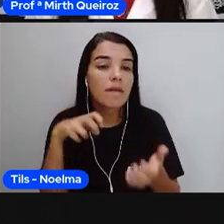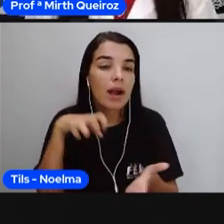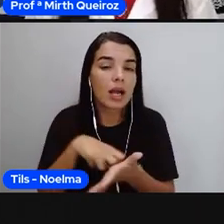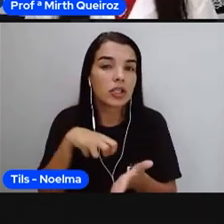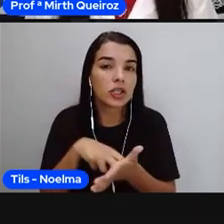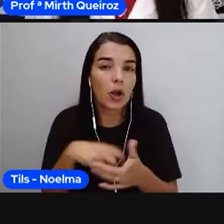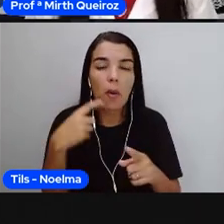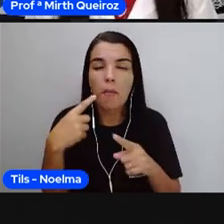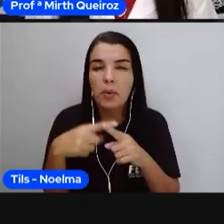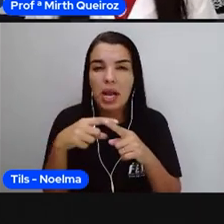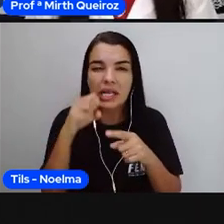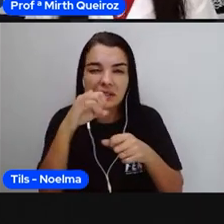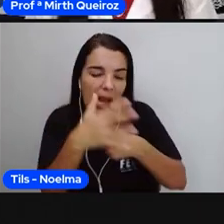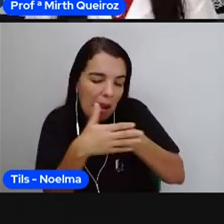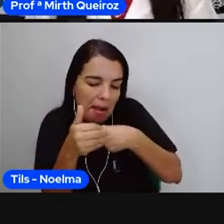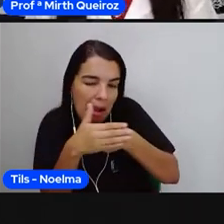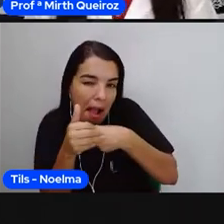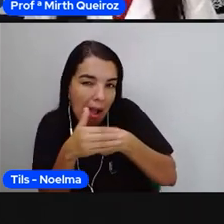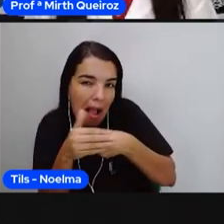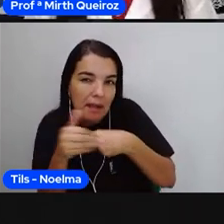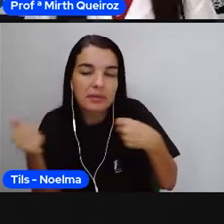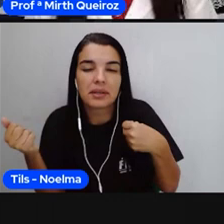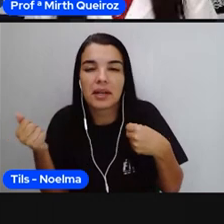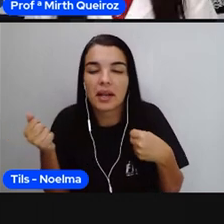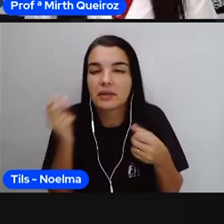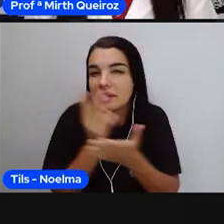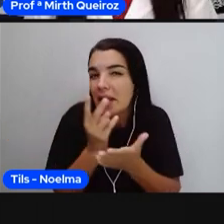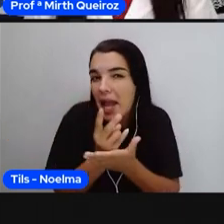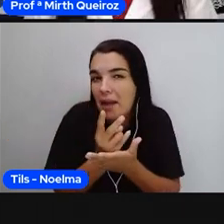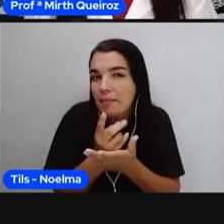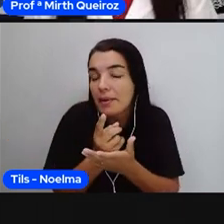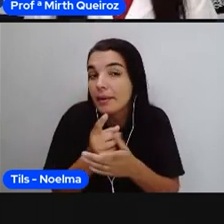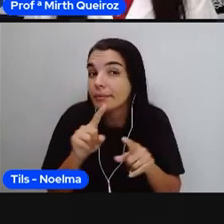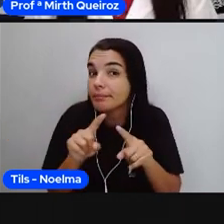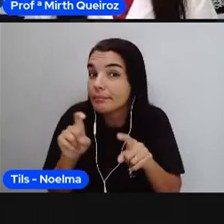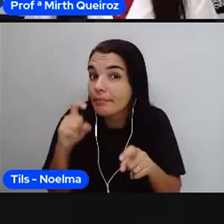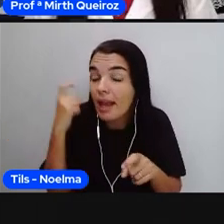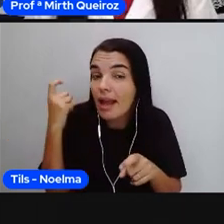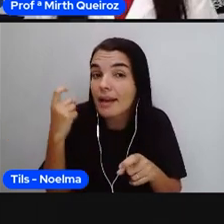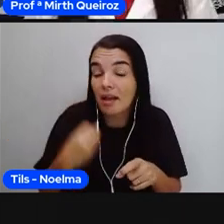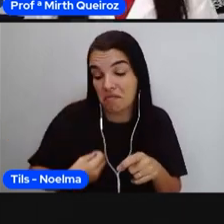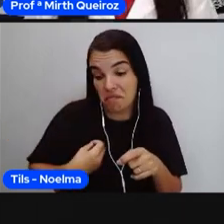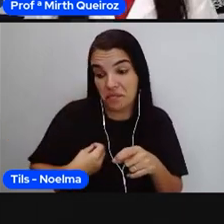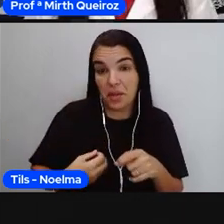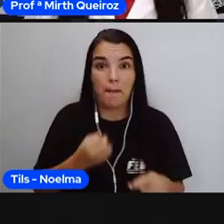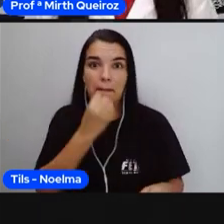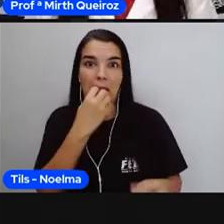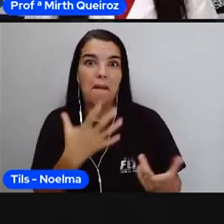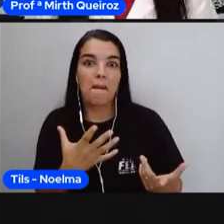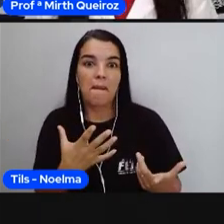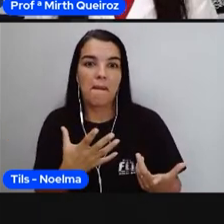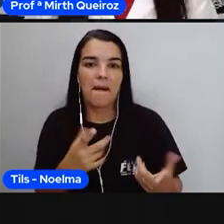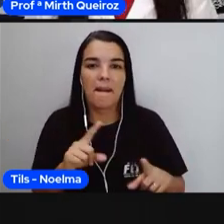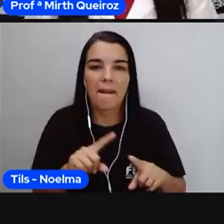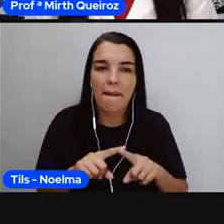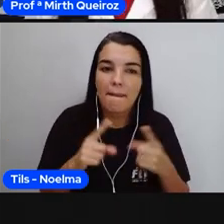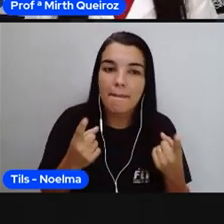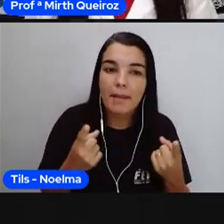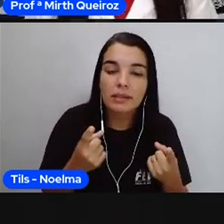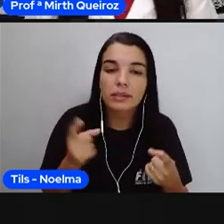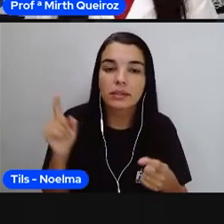filhos, a muita fartura e abastança de riquezas e vida boa que tem com ele